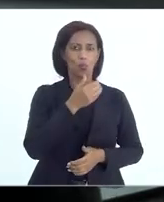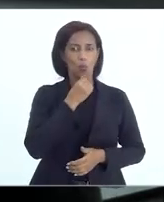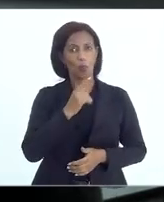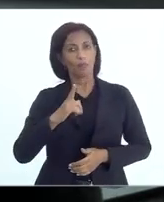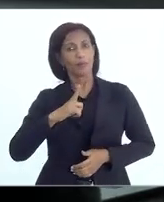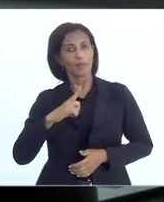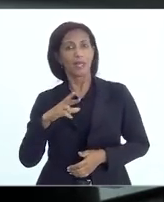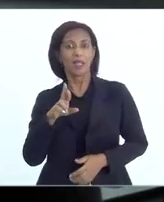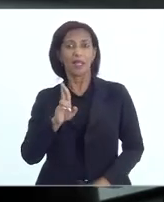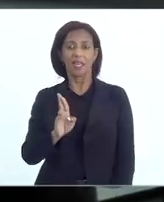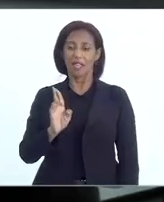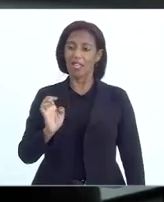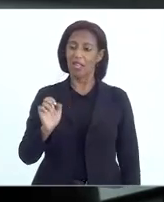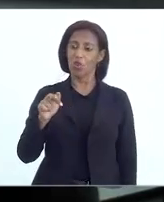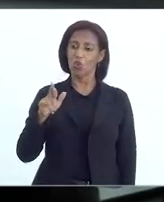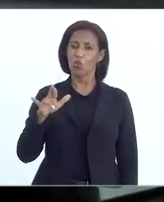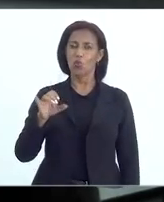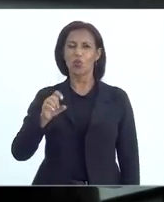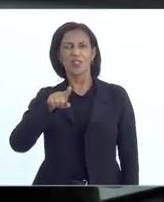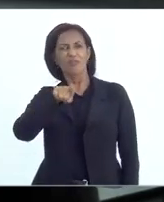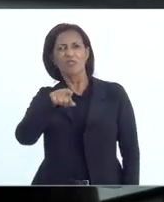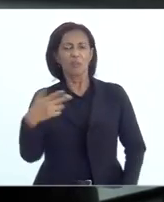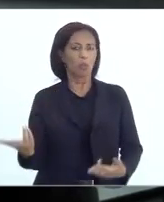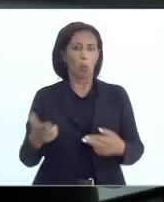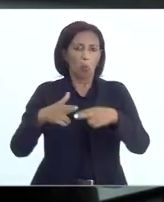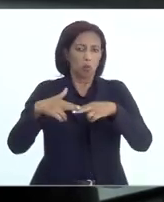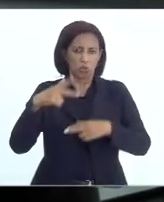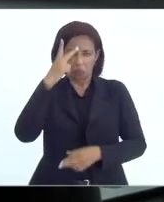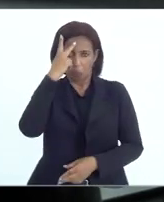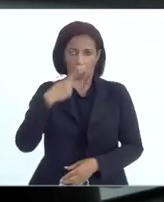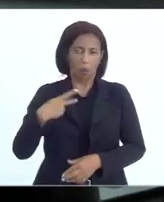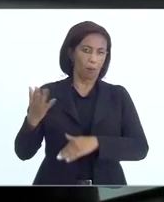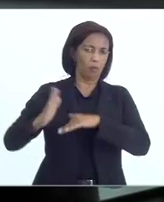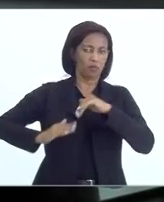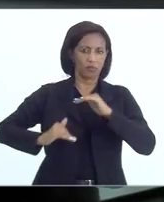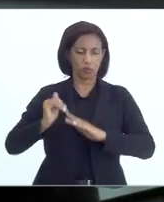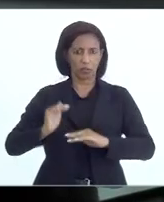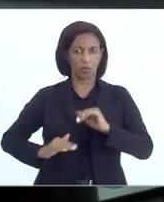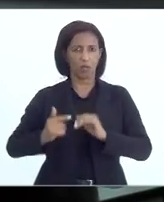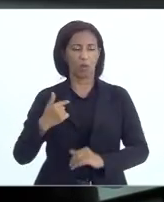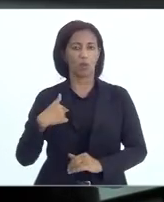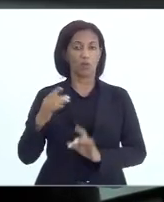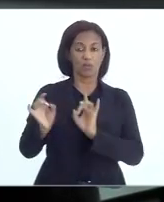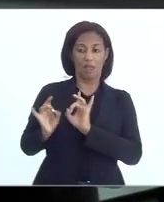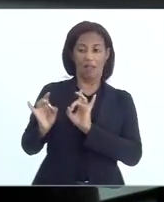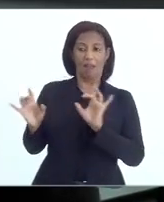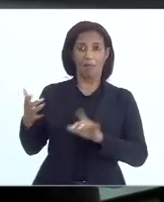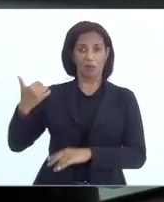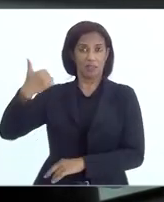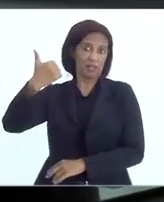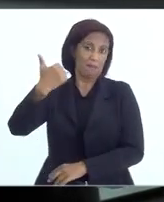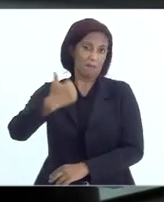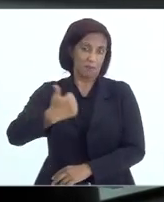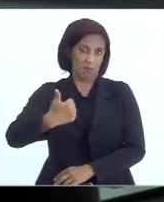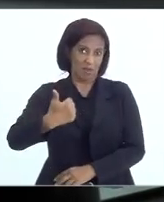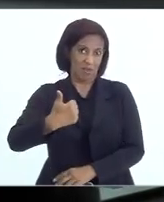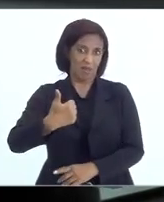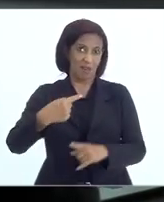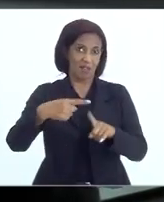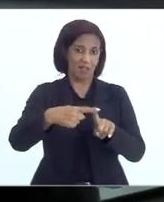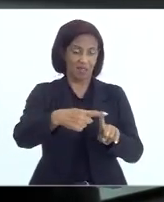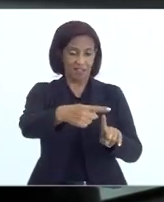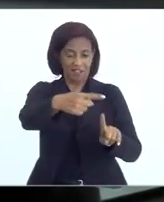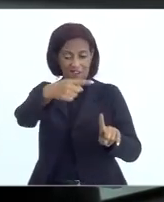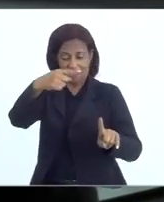os homens existe a renúncia Então você por algum motivo pessoal profissional você abre mão daquela sua colocação